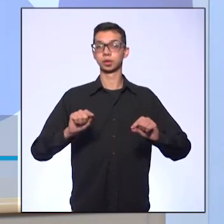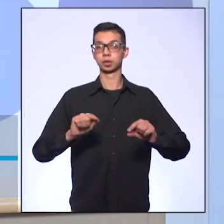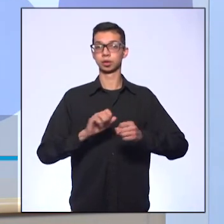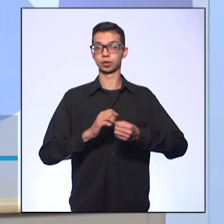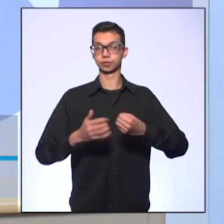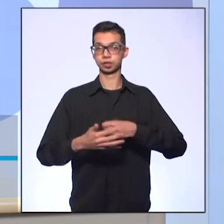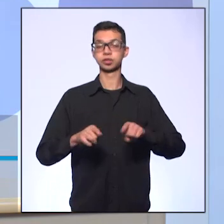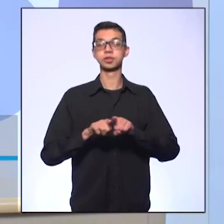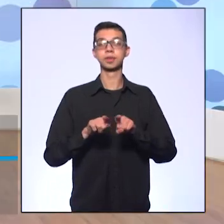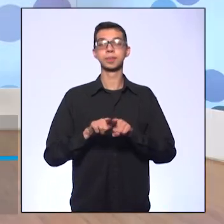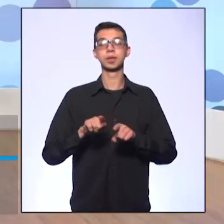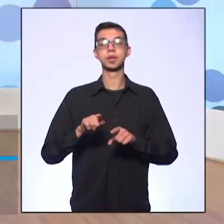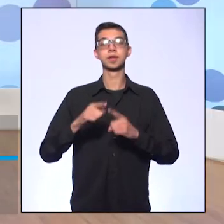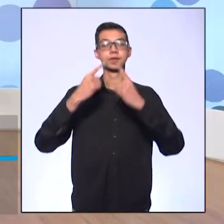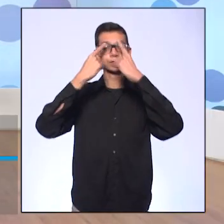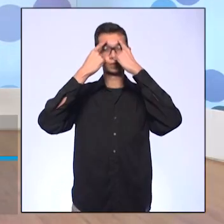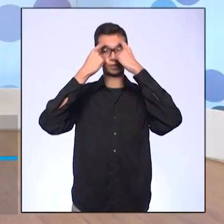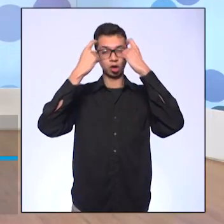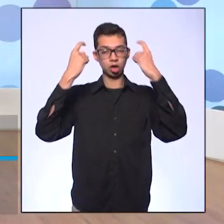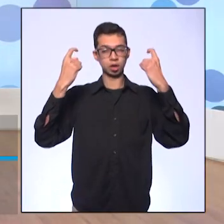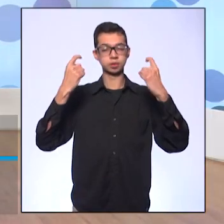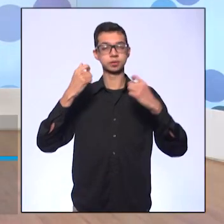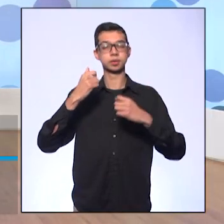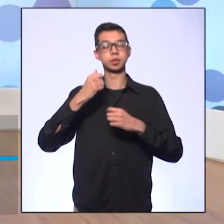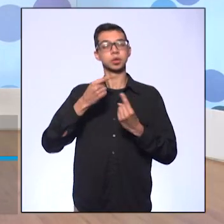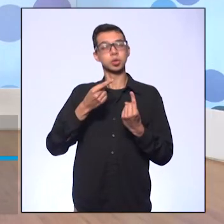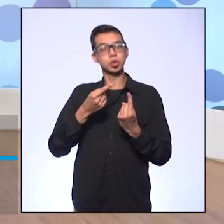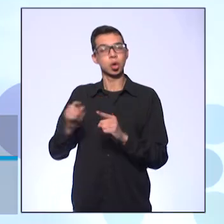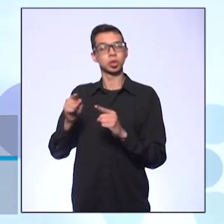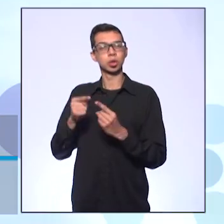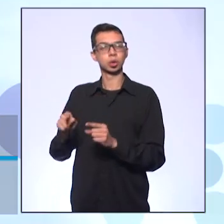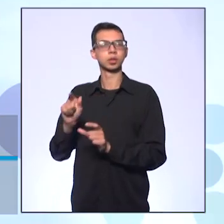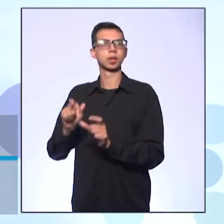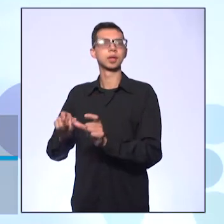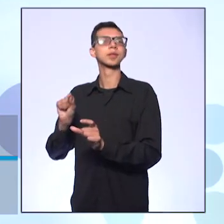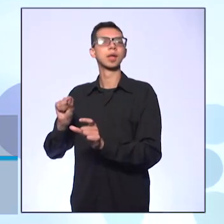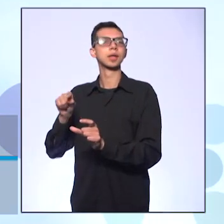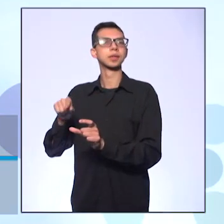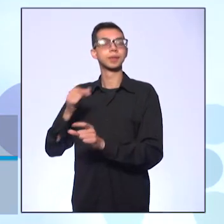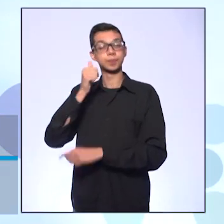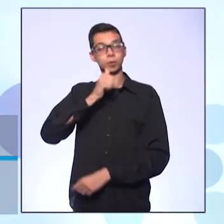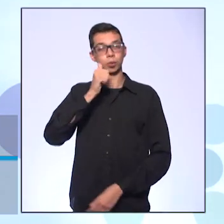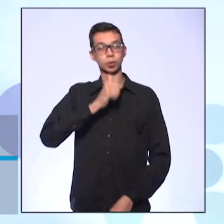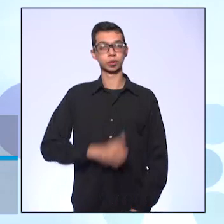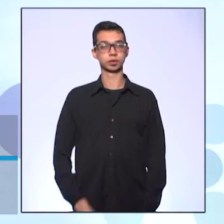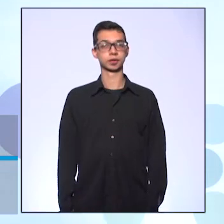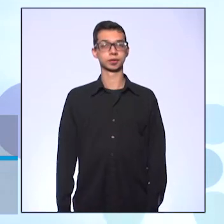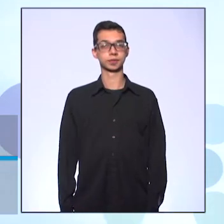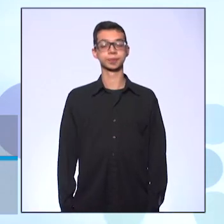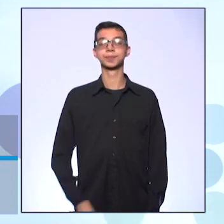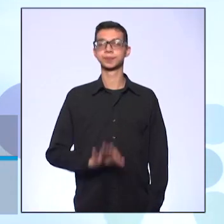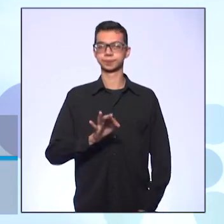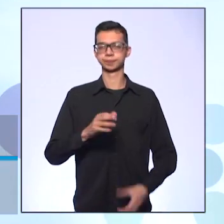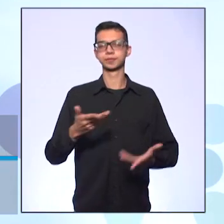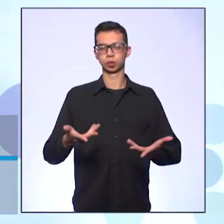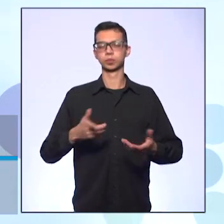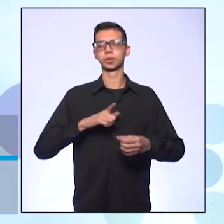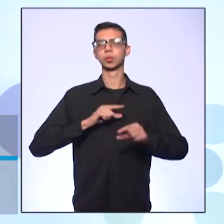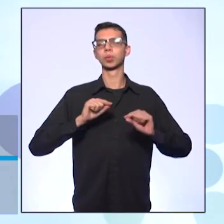Isso. meninos participando, muito Bom, interessante. isso mesmo. É assim, nós temos a pandemia, que infelizmente nos